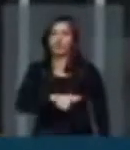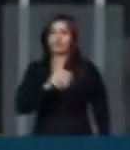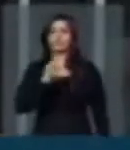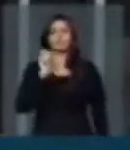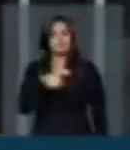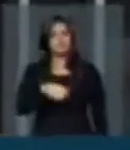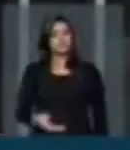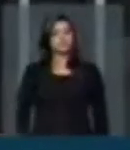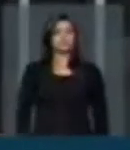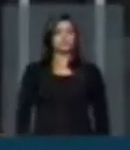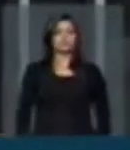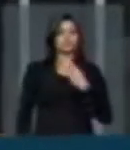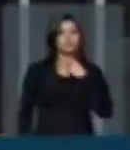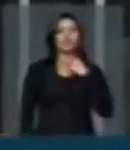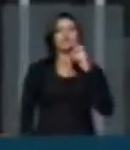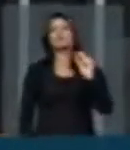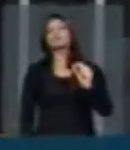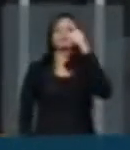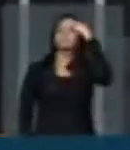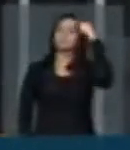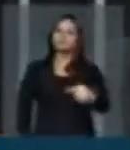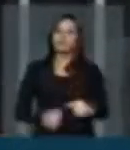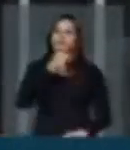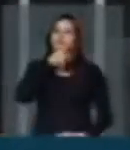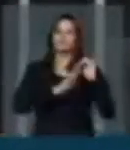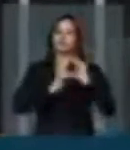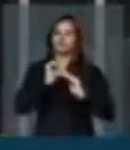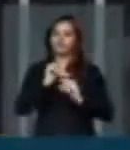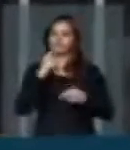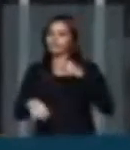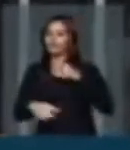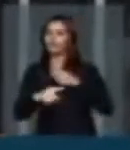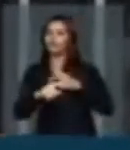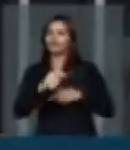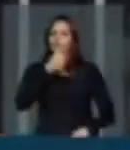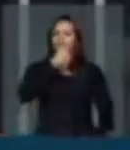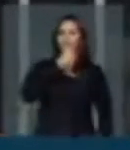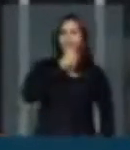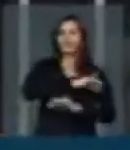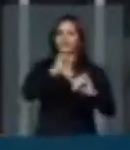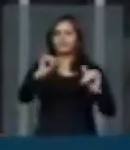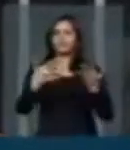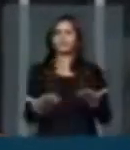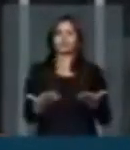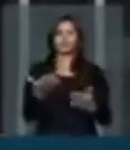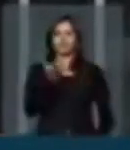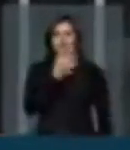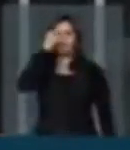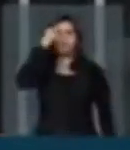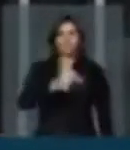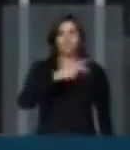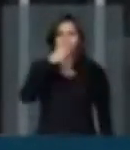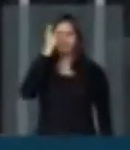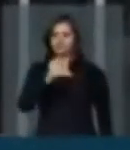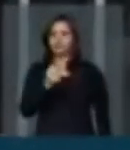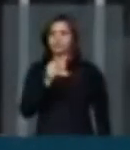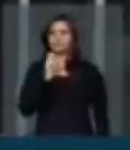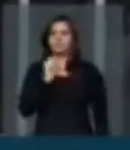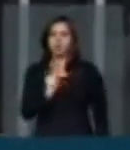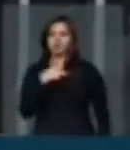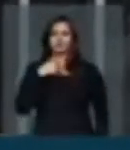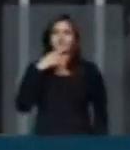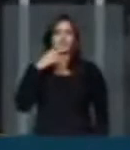possível. O que não pode é querer ditar o que a imprensa pode ou não escrever. Querer definir quem pode ou não ser